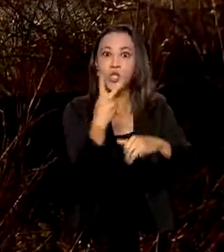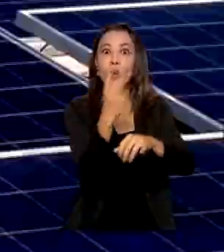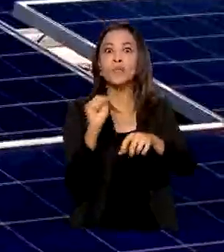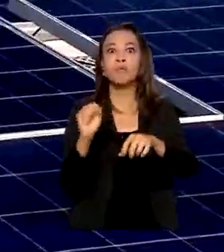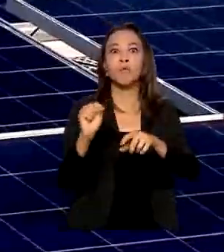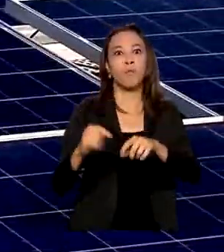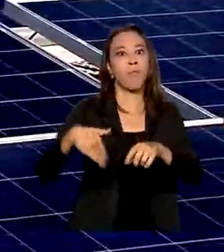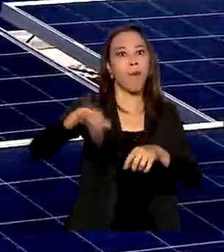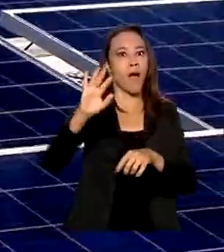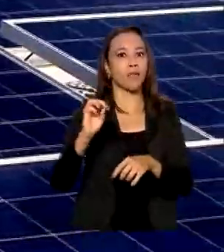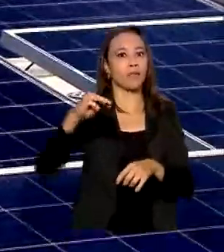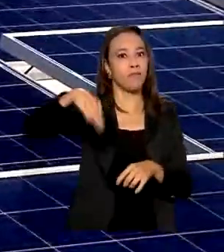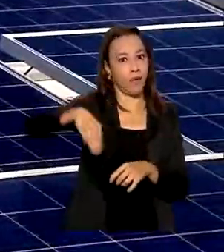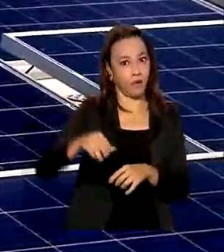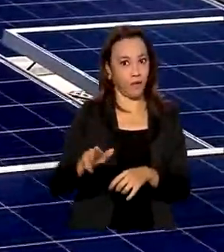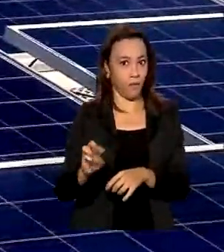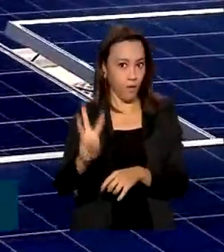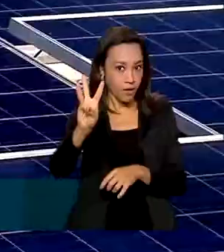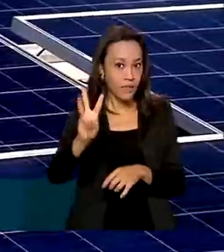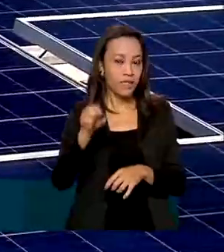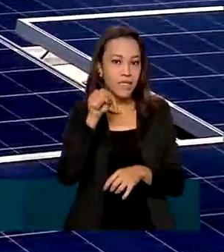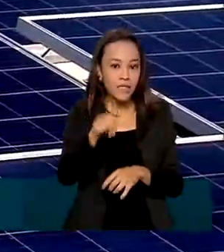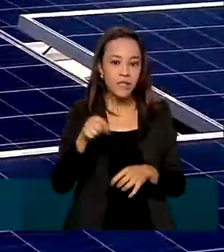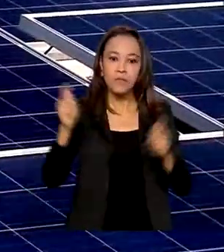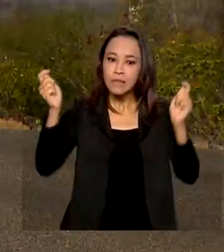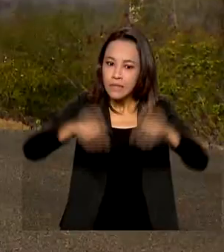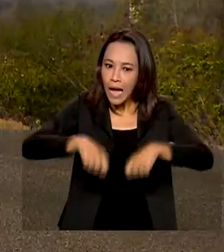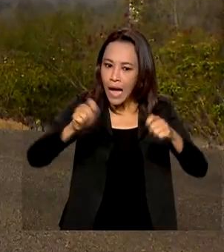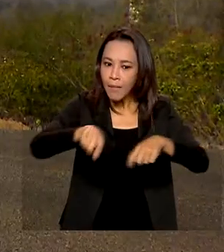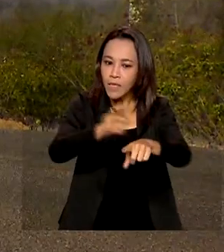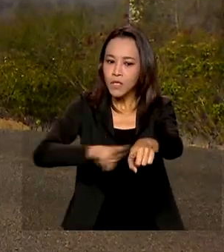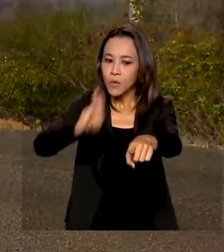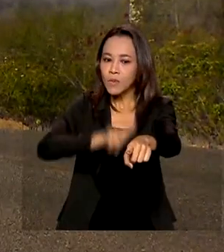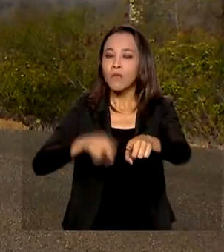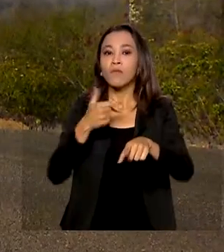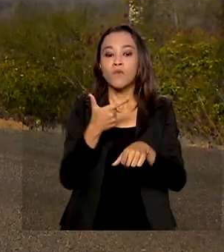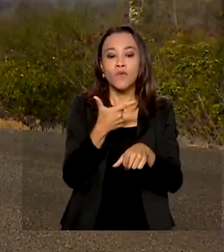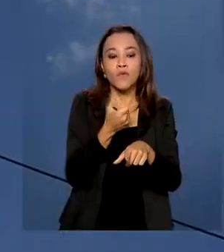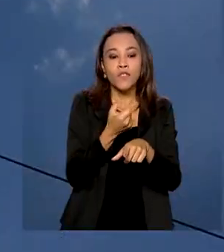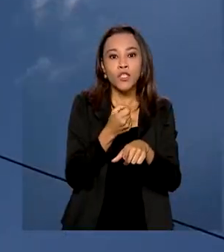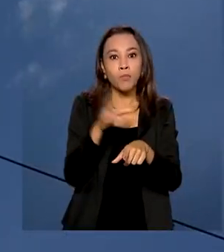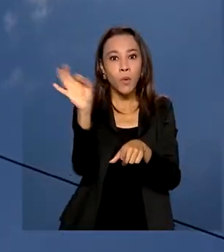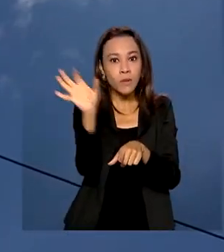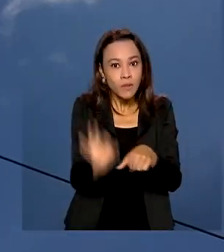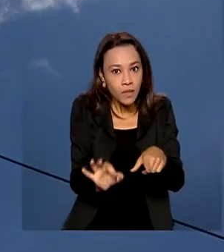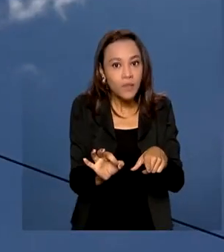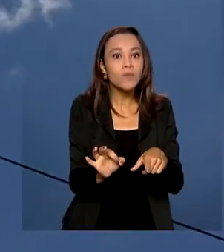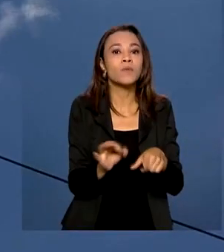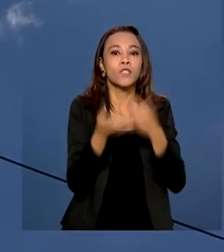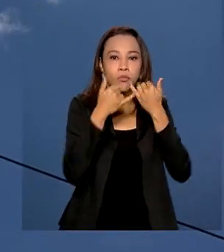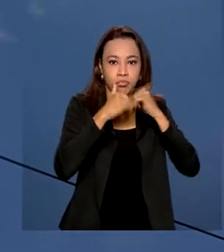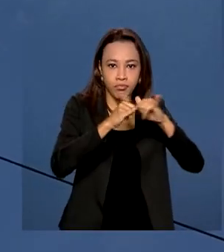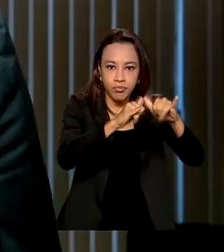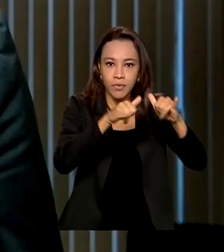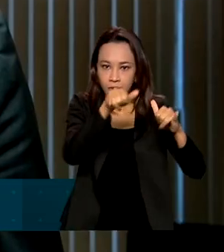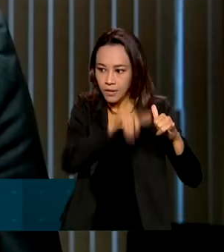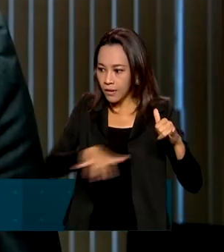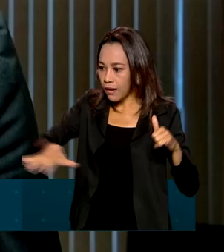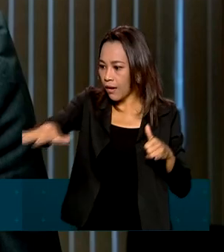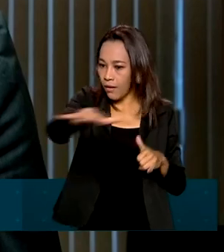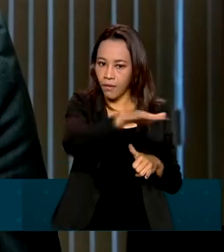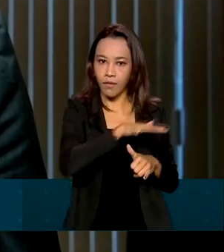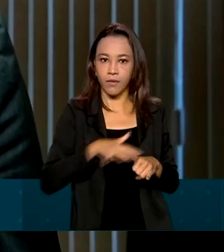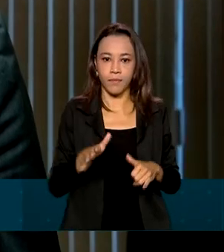em Julho produção suficiente para abastecer Vinte por cento da demanda de energia da região